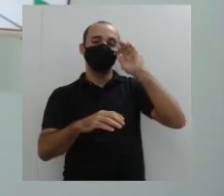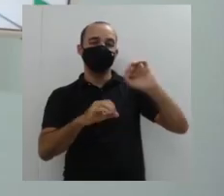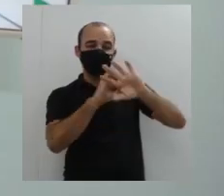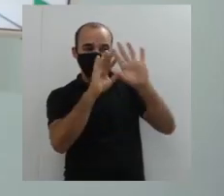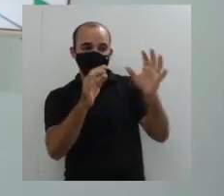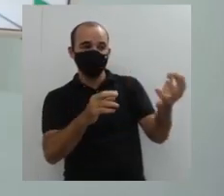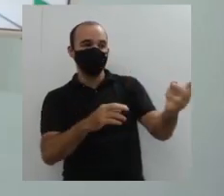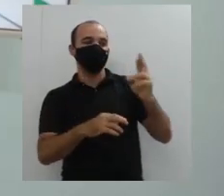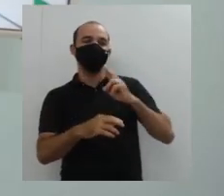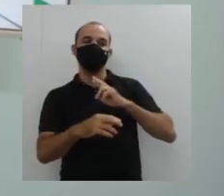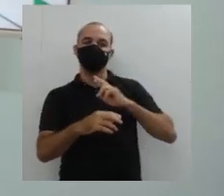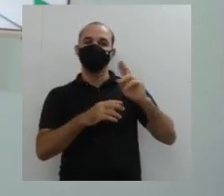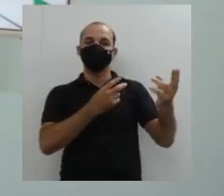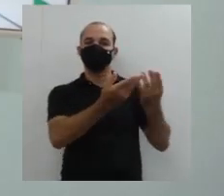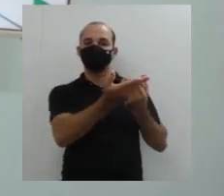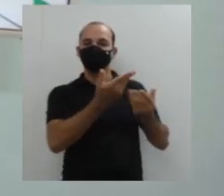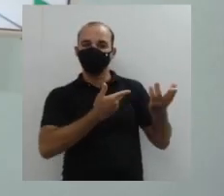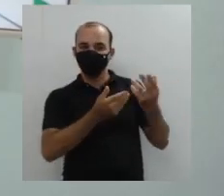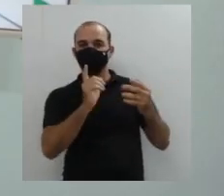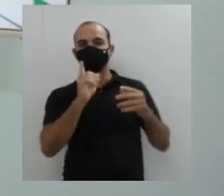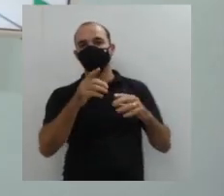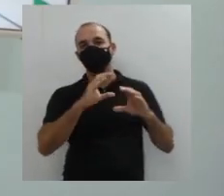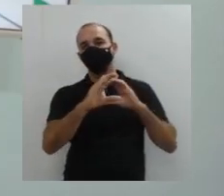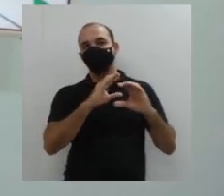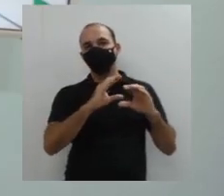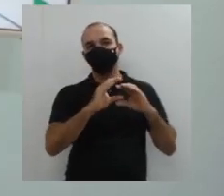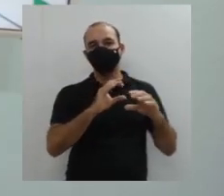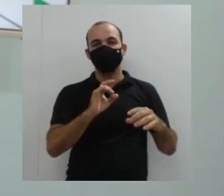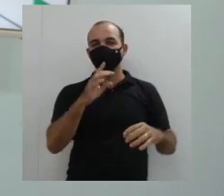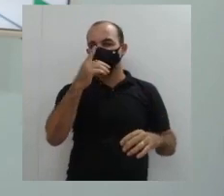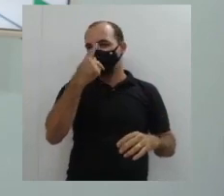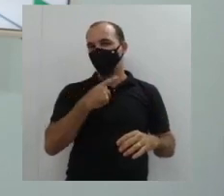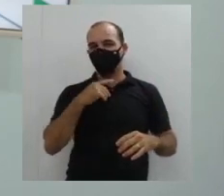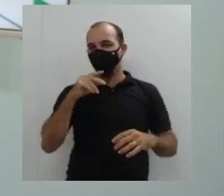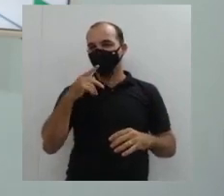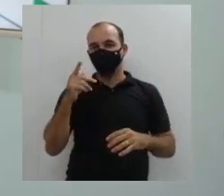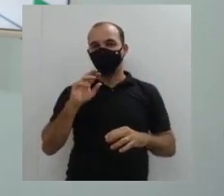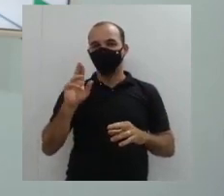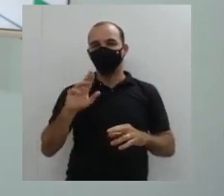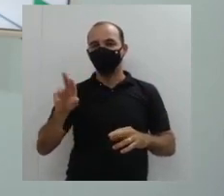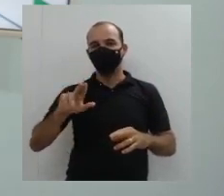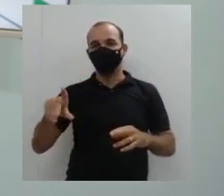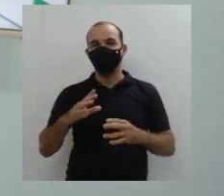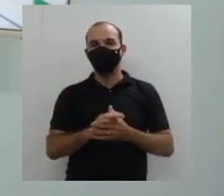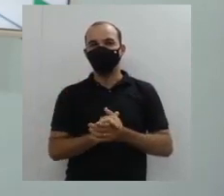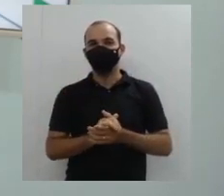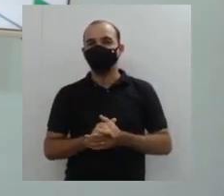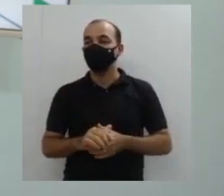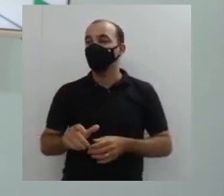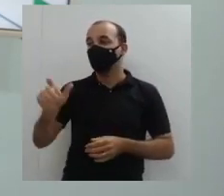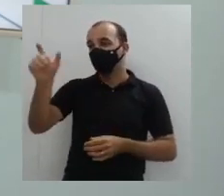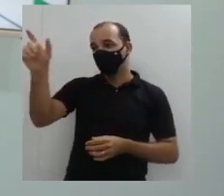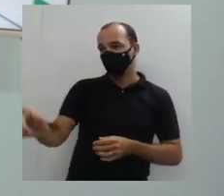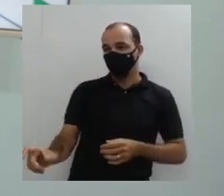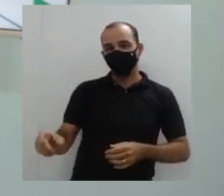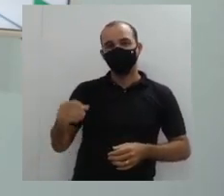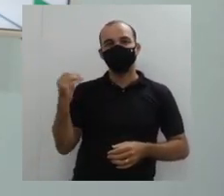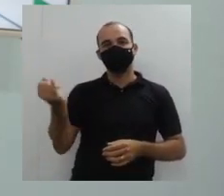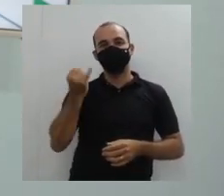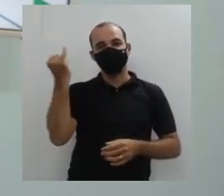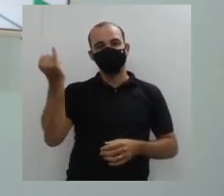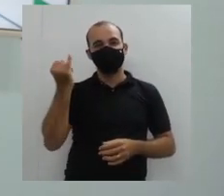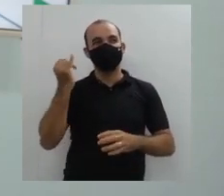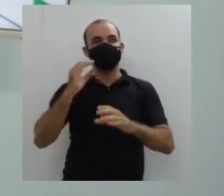comunicação. Olhando para mim, agora prestem bem atenção. Quando eu falo a questão do outro, a importância,